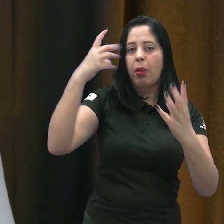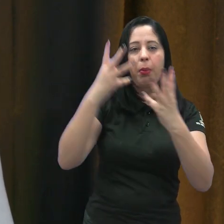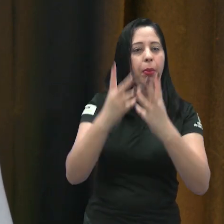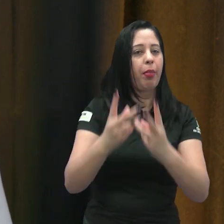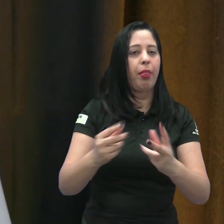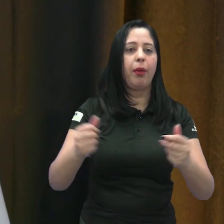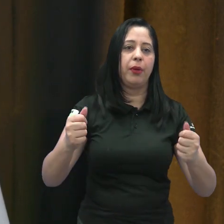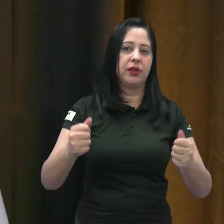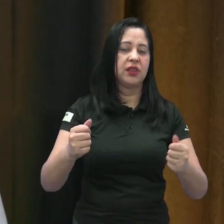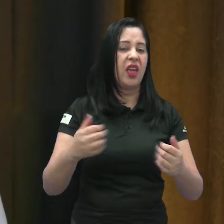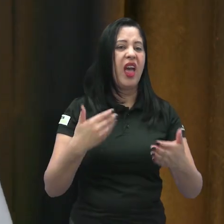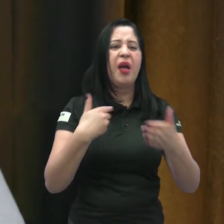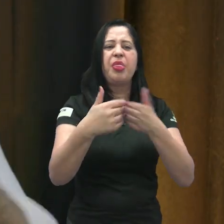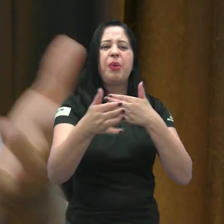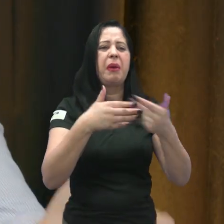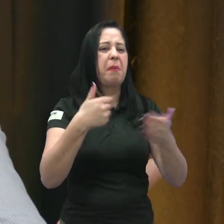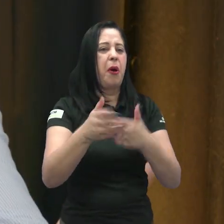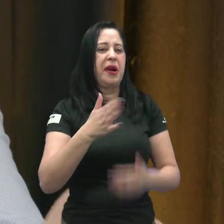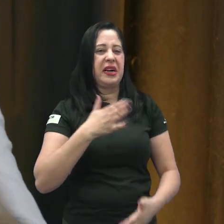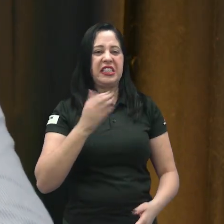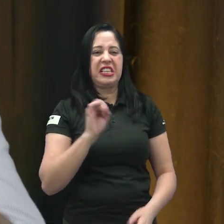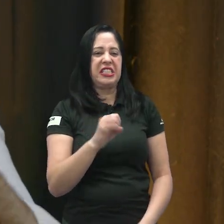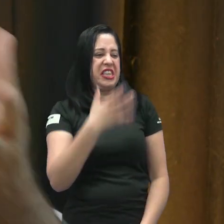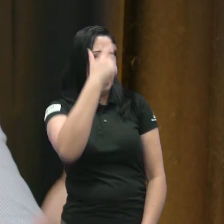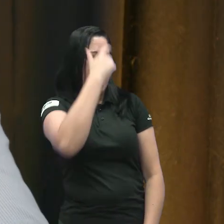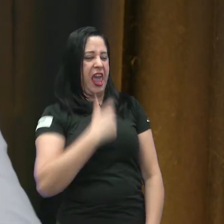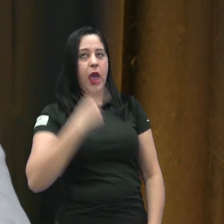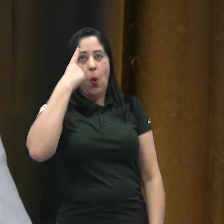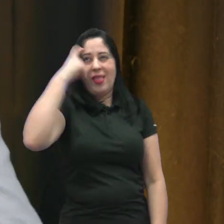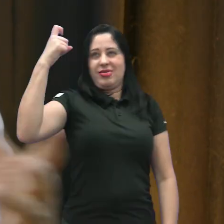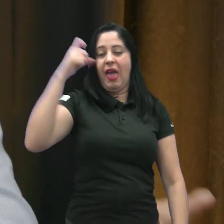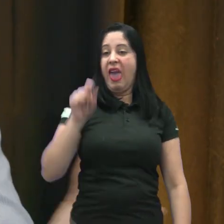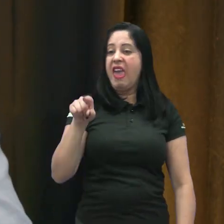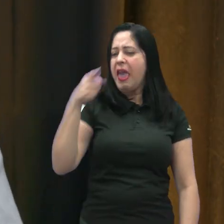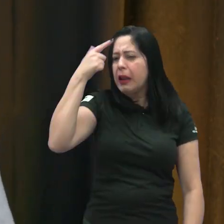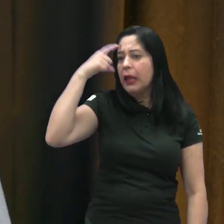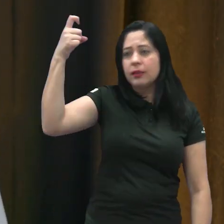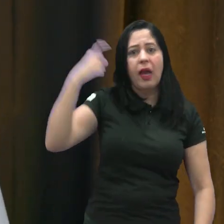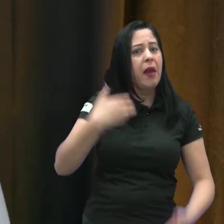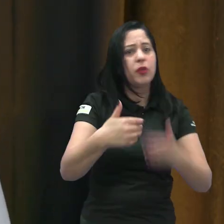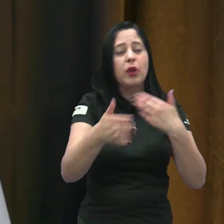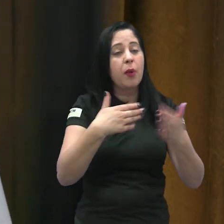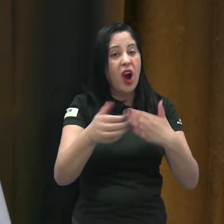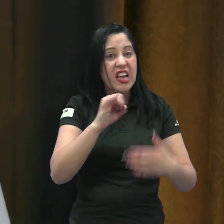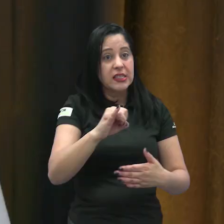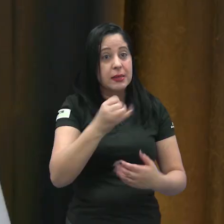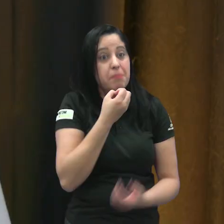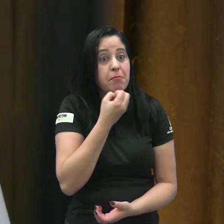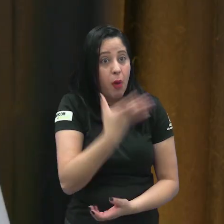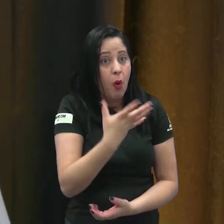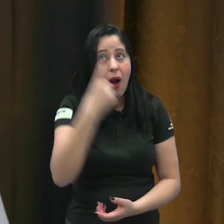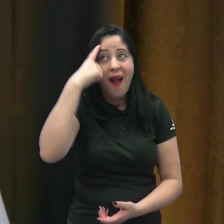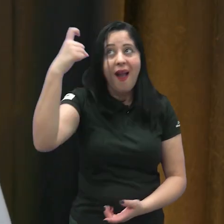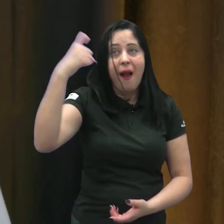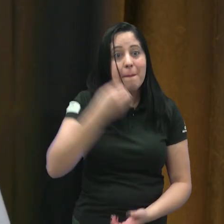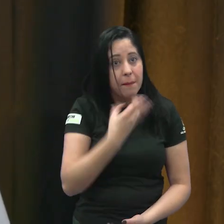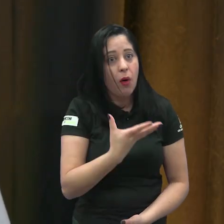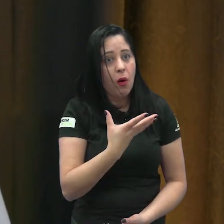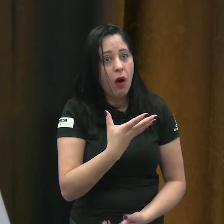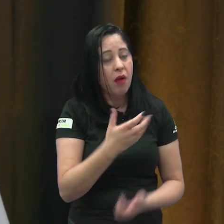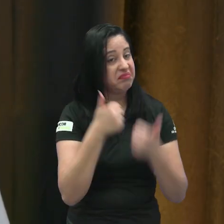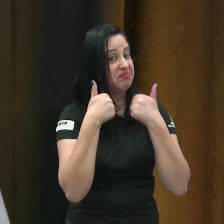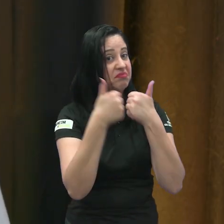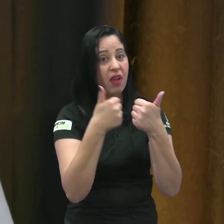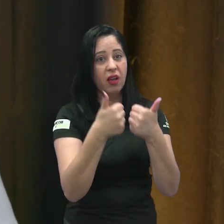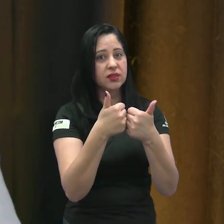acolhida, não importa se é minha ou é do outro, né? Eu tenho que estar aqui aberto sem, vamos dizer assim, sem aquela questão do ego,